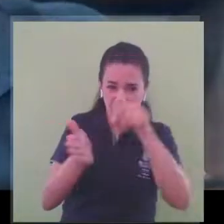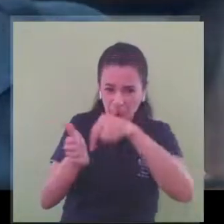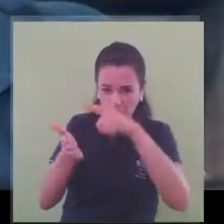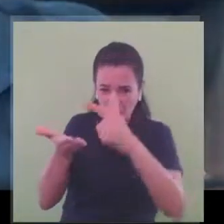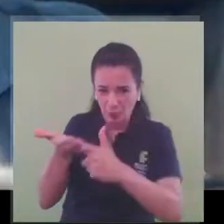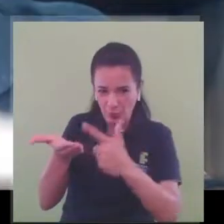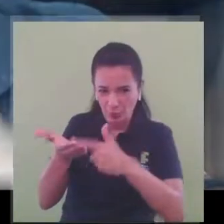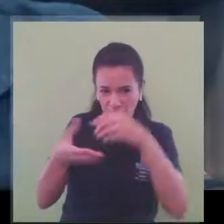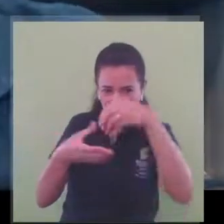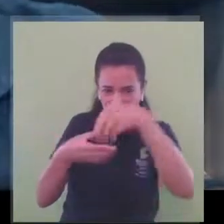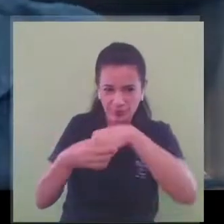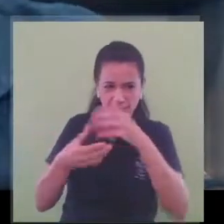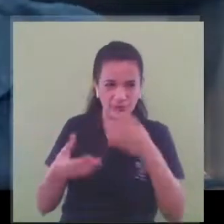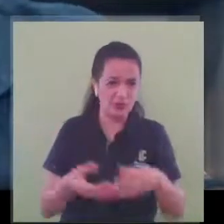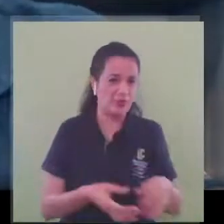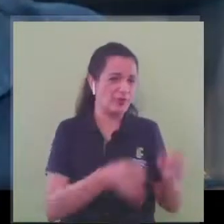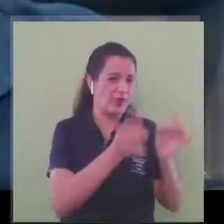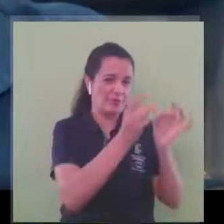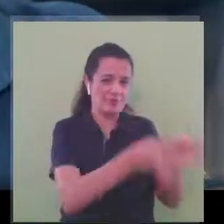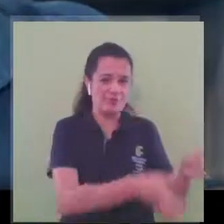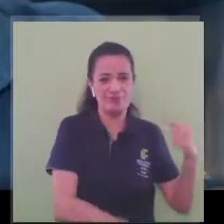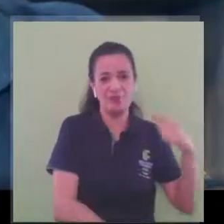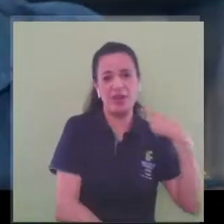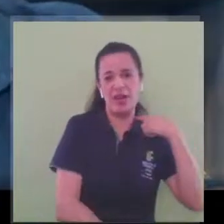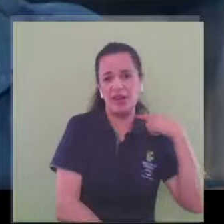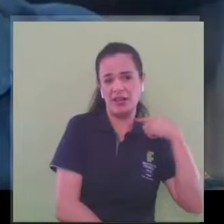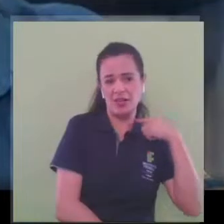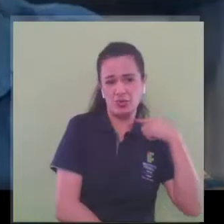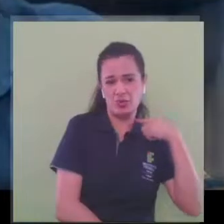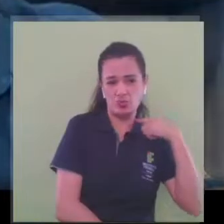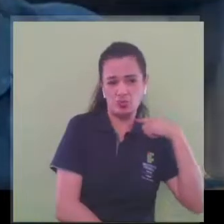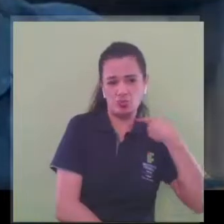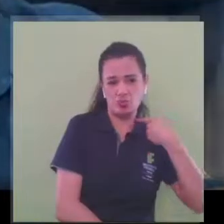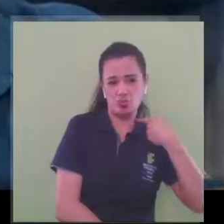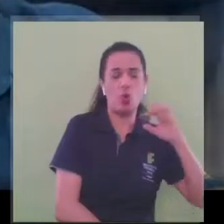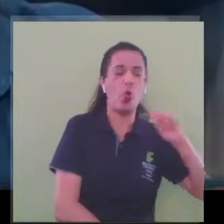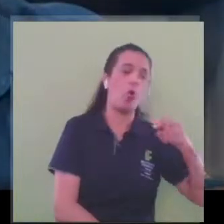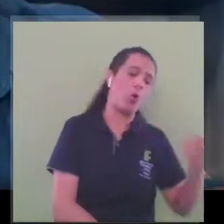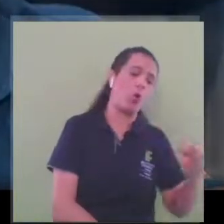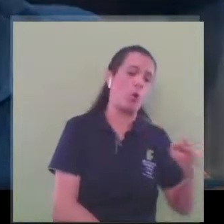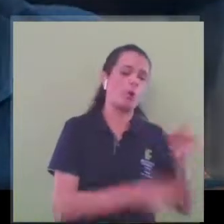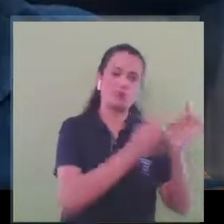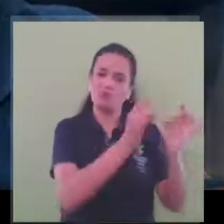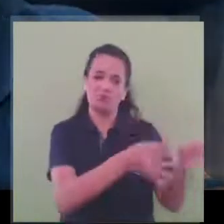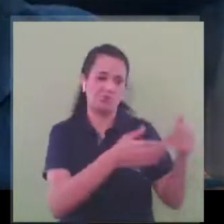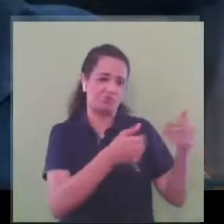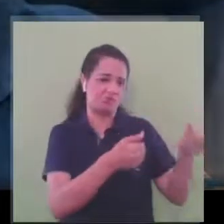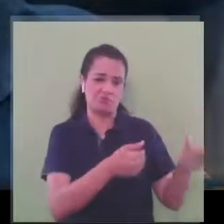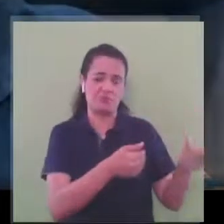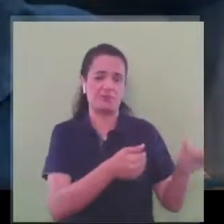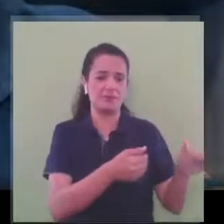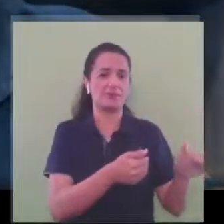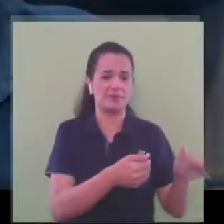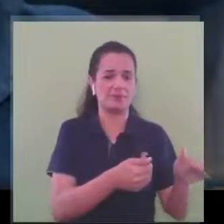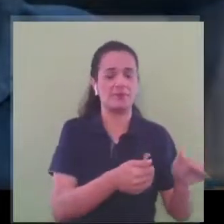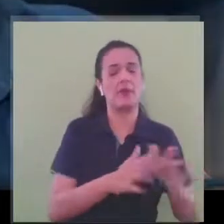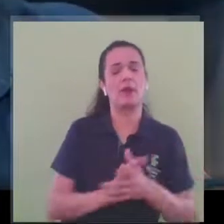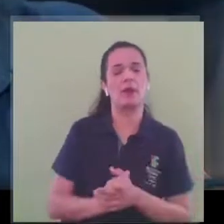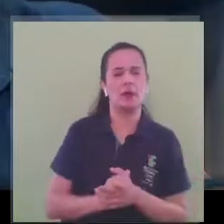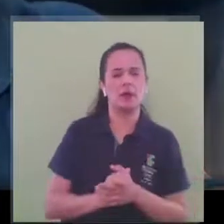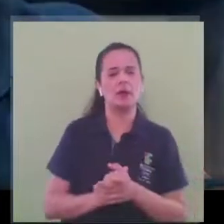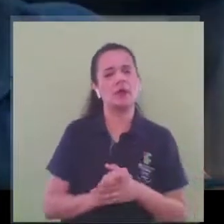lixo ou são descartados, né? Então, verifique que o livro ele sobrevive à nossa própria